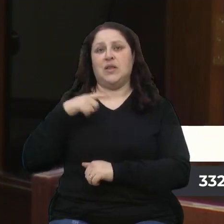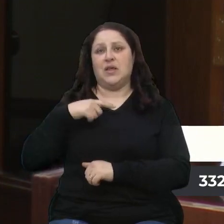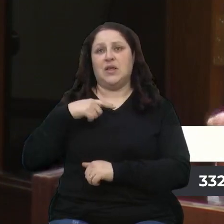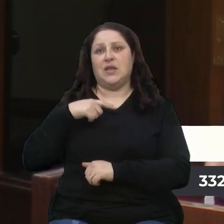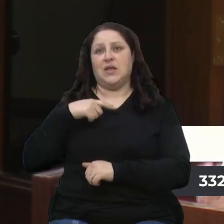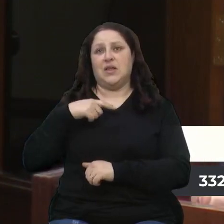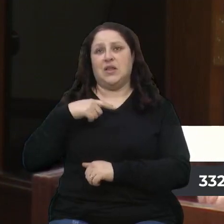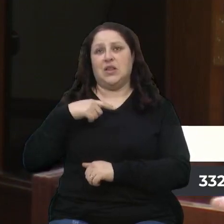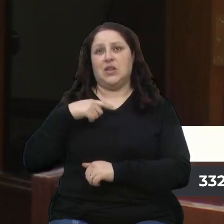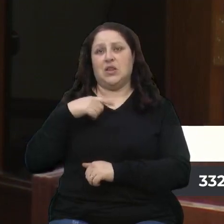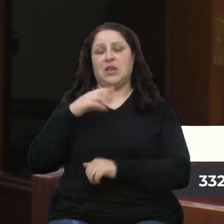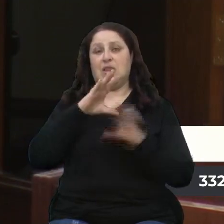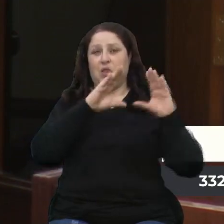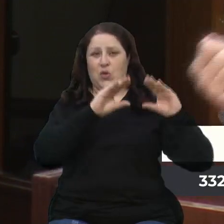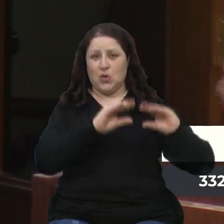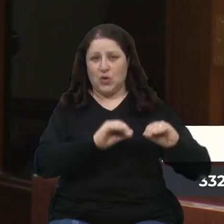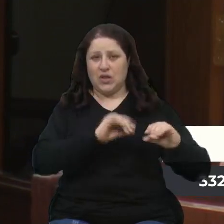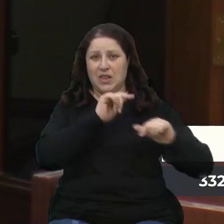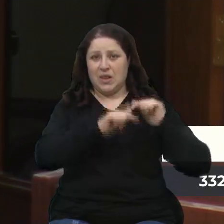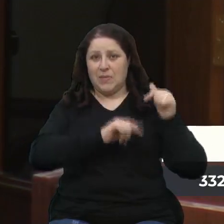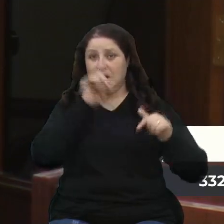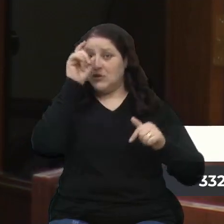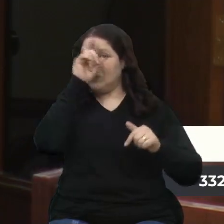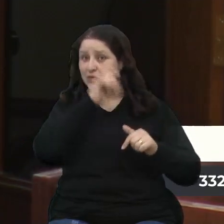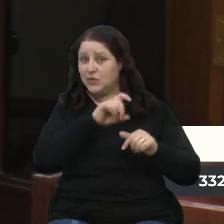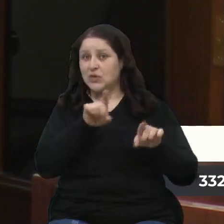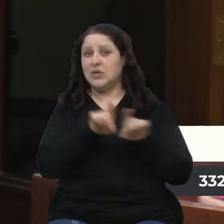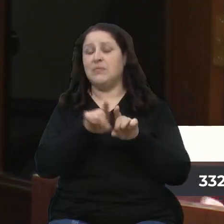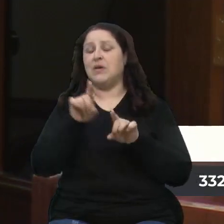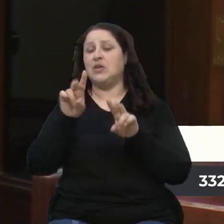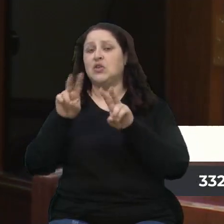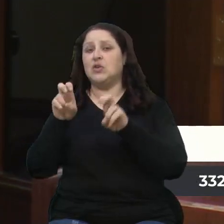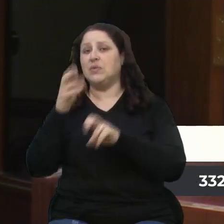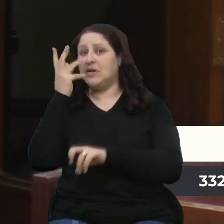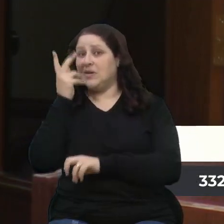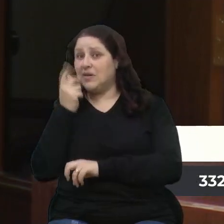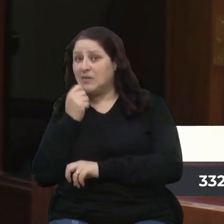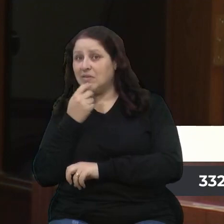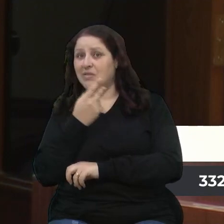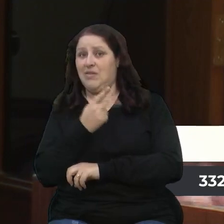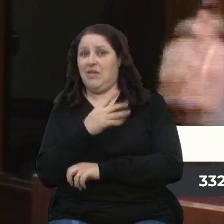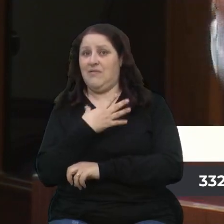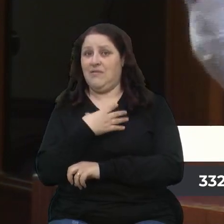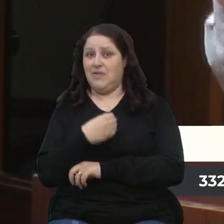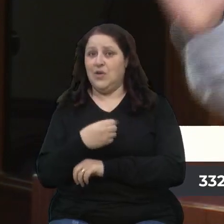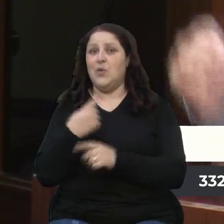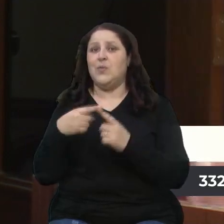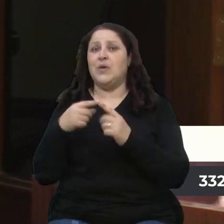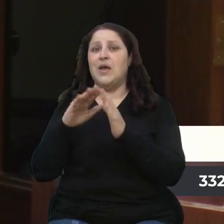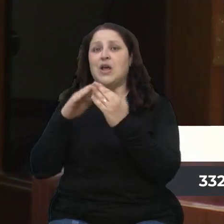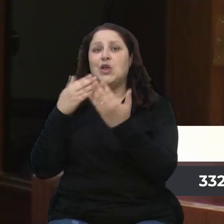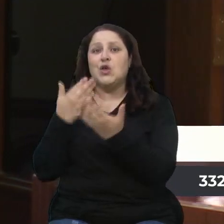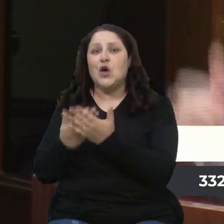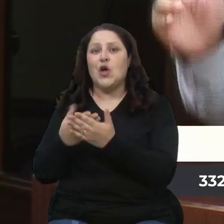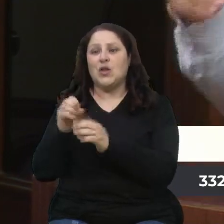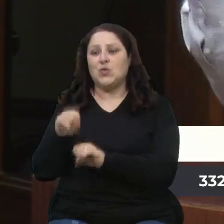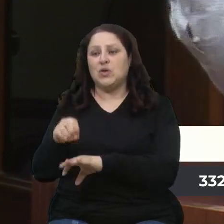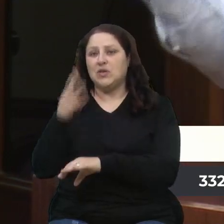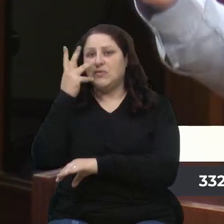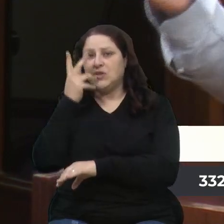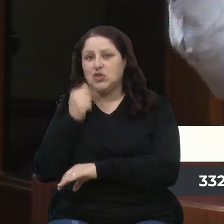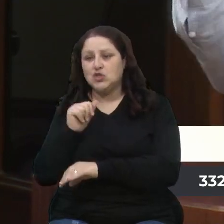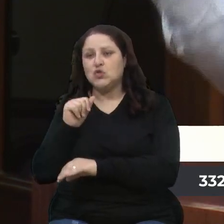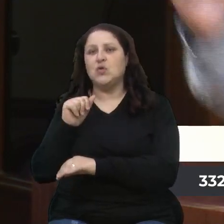né, no turno da noite, e da dificuldade das crianças, porque as escolas de educação infantil vão até às